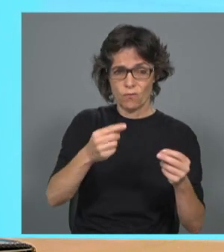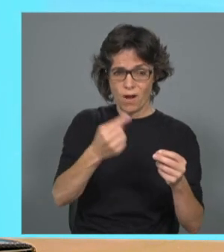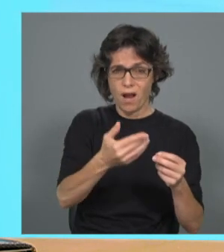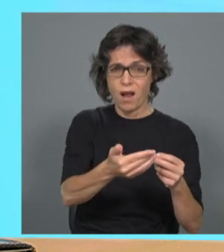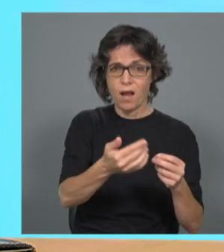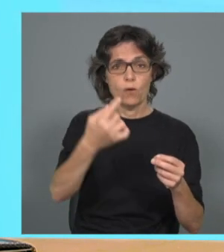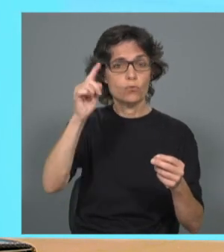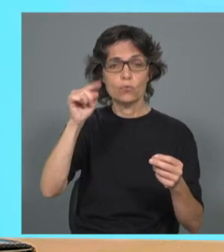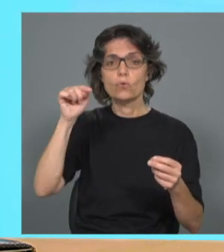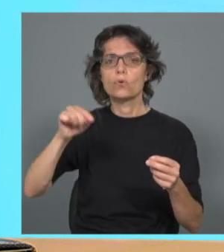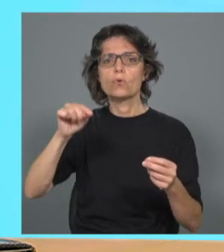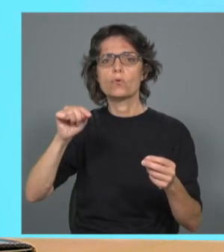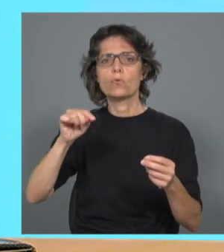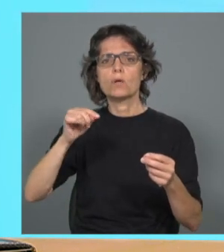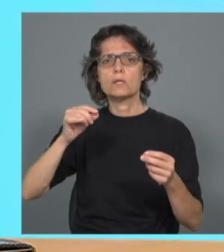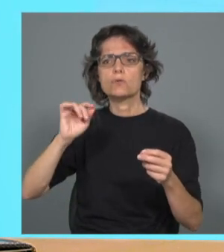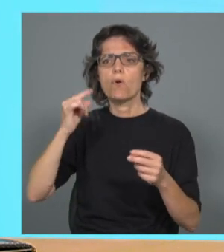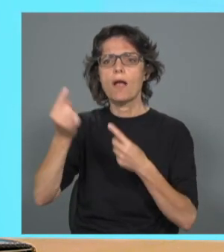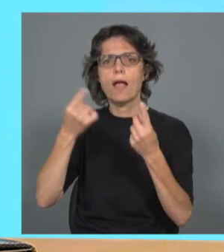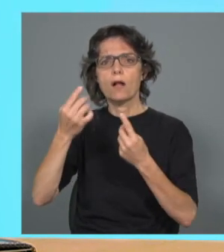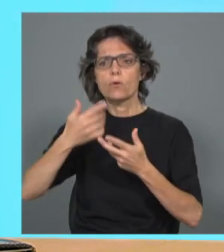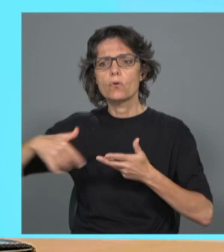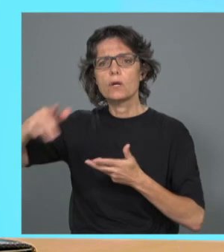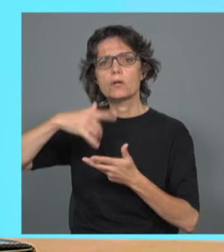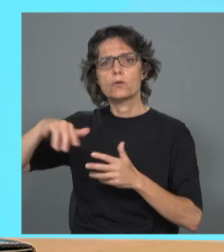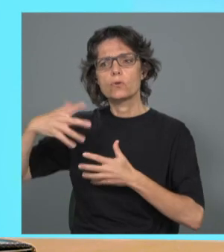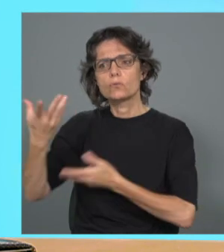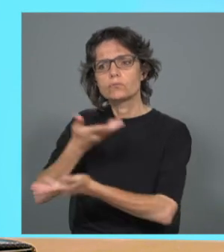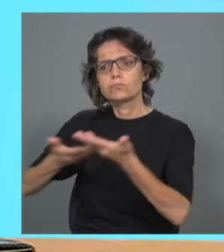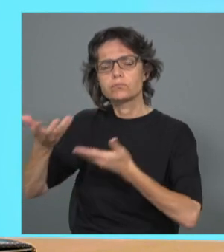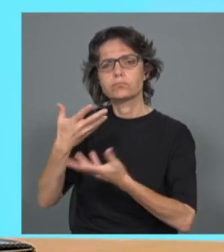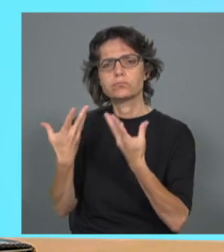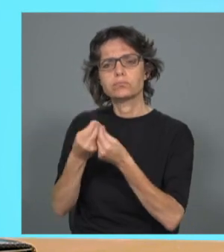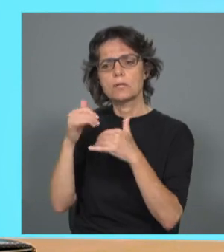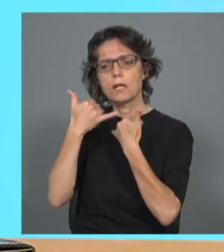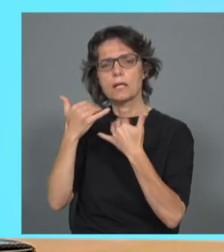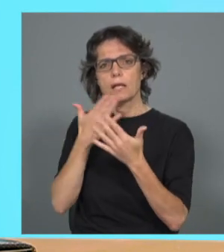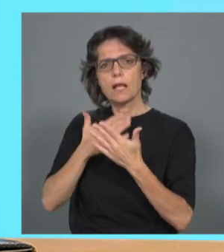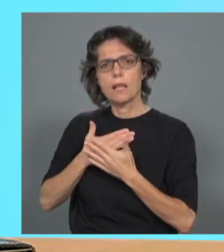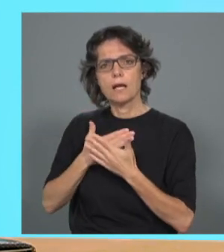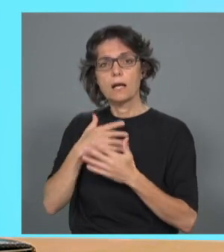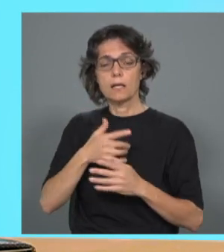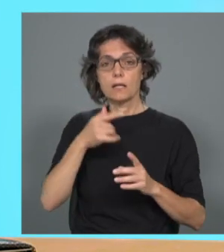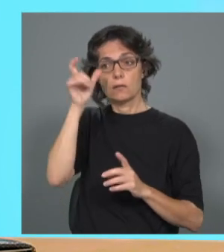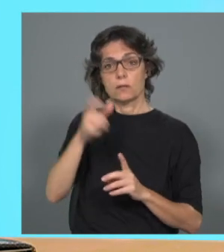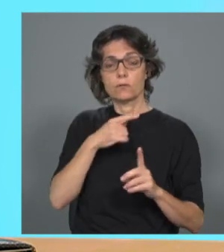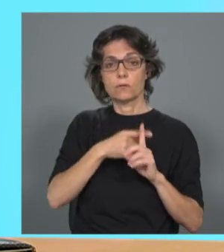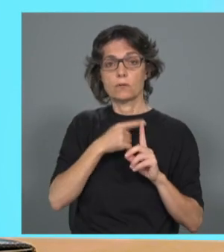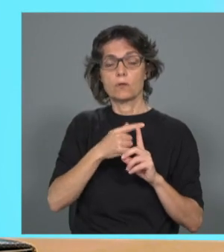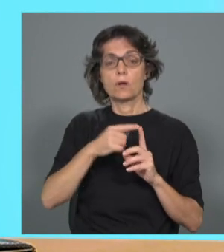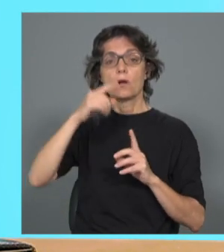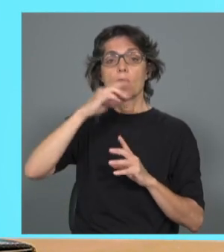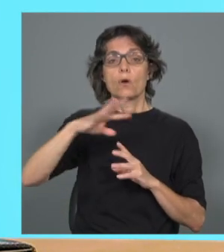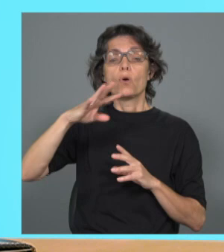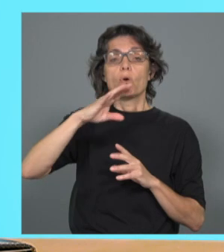um mistério gozoso que contemplamos na alegria e no louvor. Isto é São Francisco, o Cântico das Criaturas. Ou